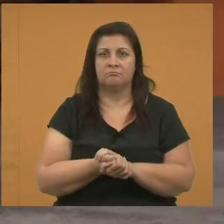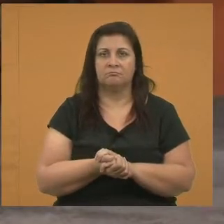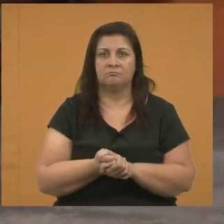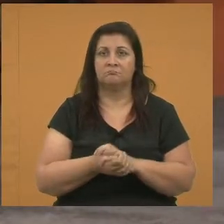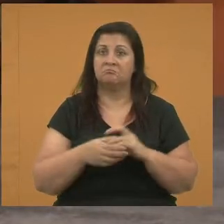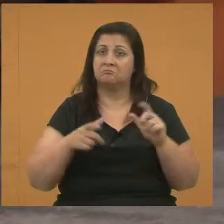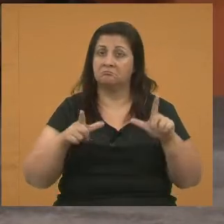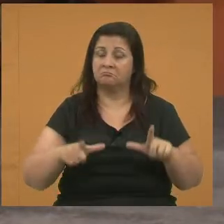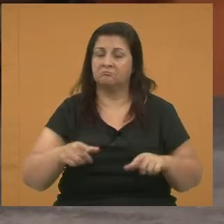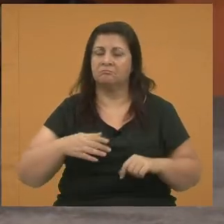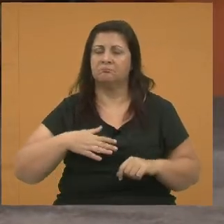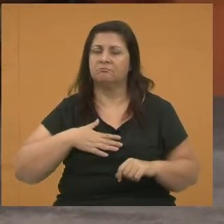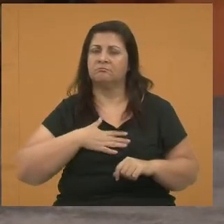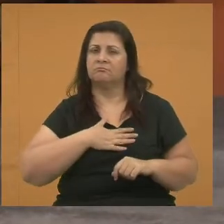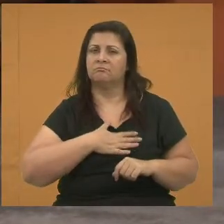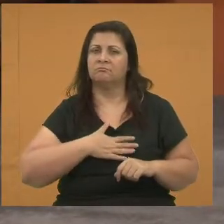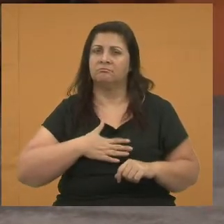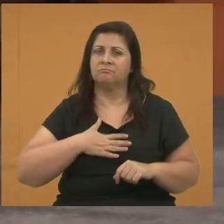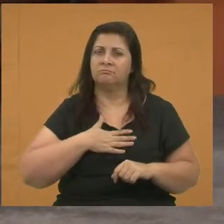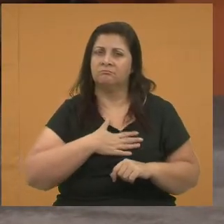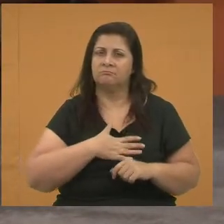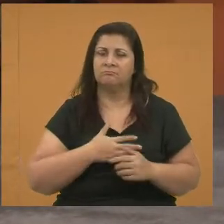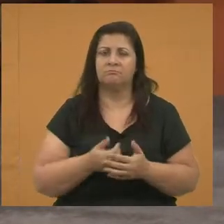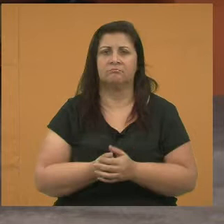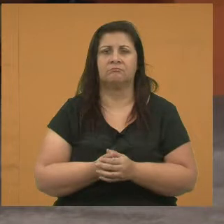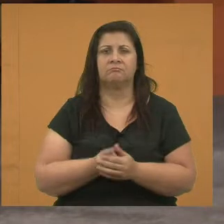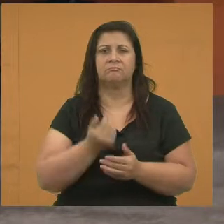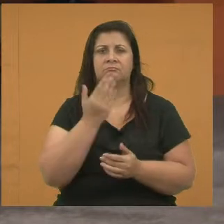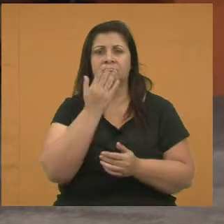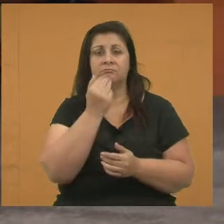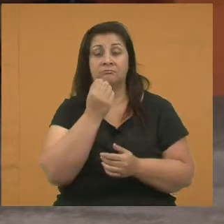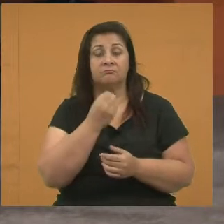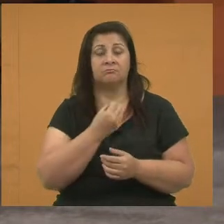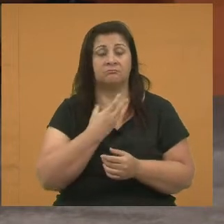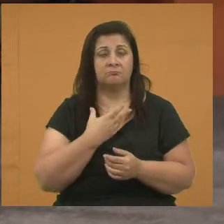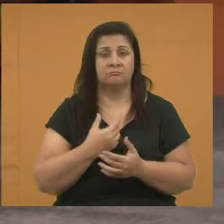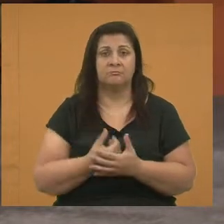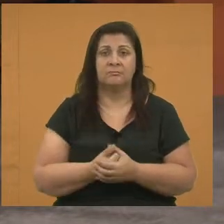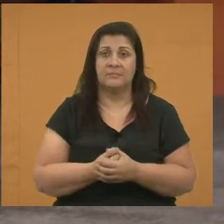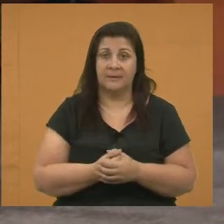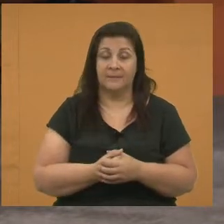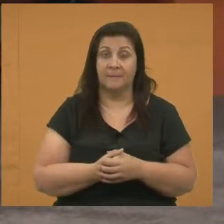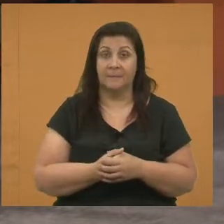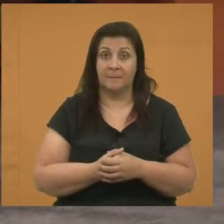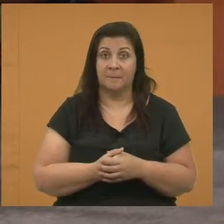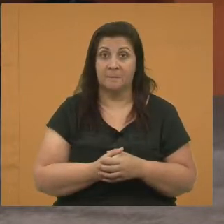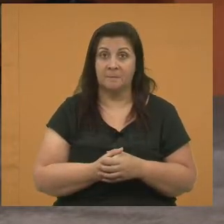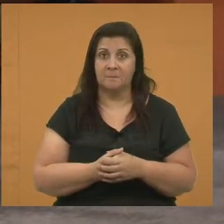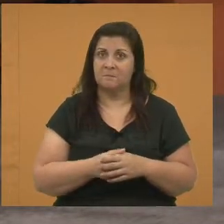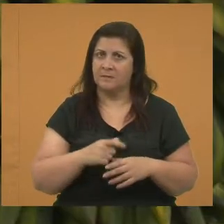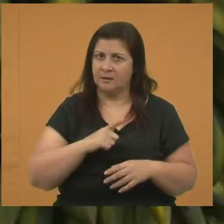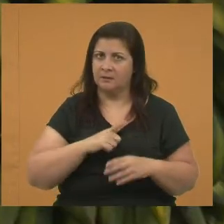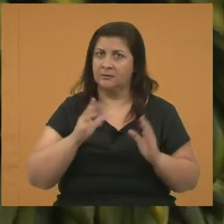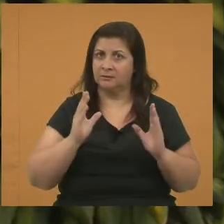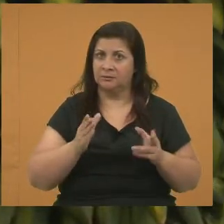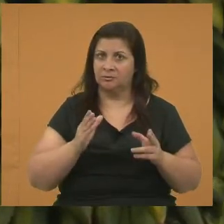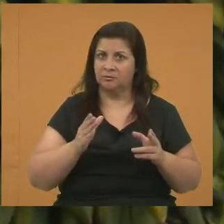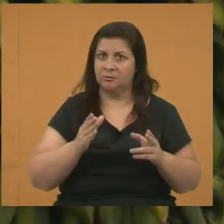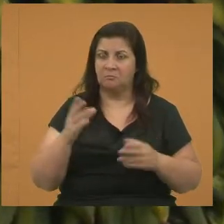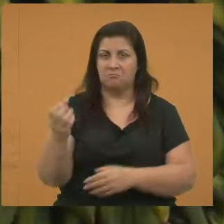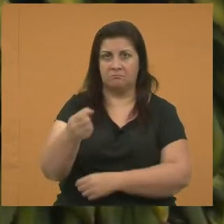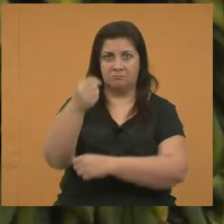um local muito agradável, uma refeição super agradável. Ela é detentora de alguns prêmios já também com